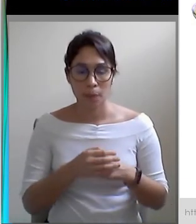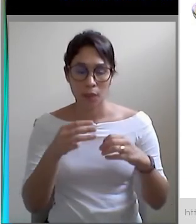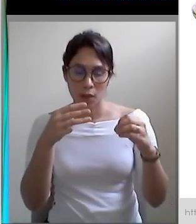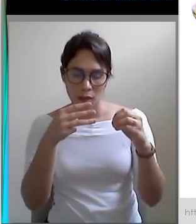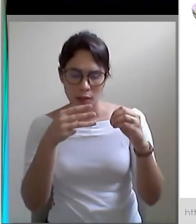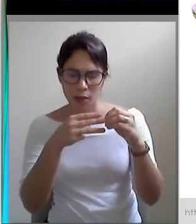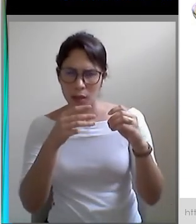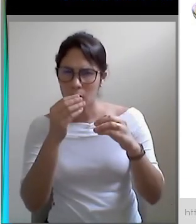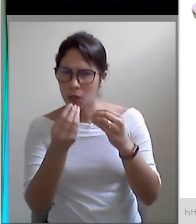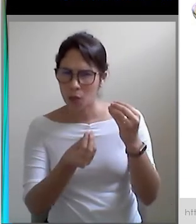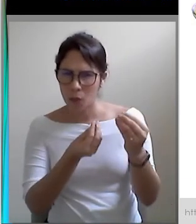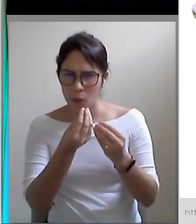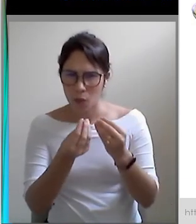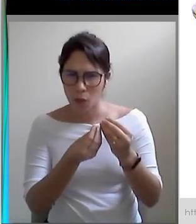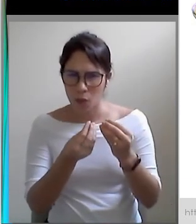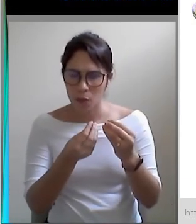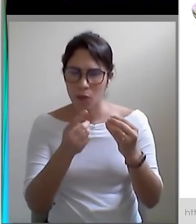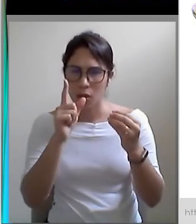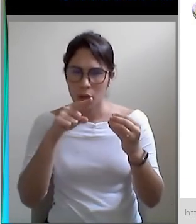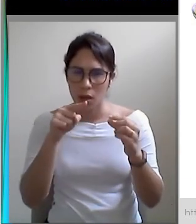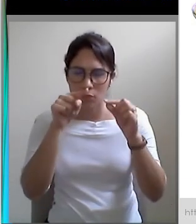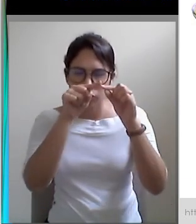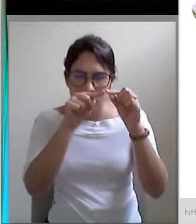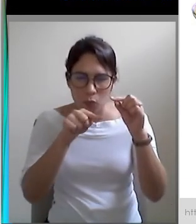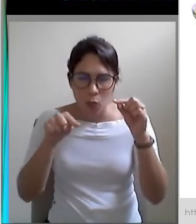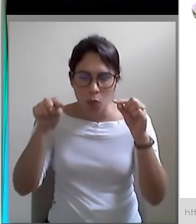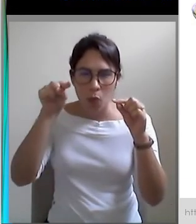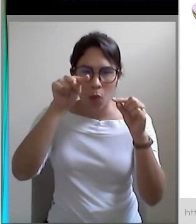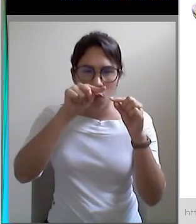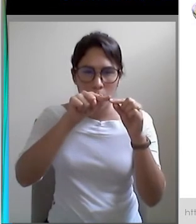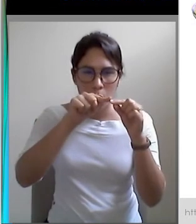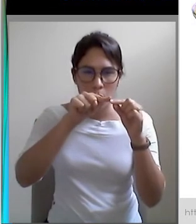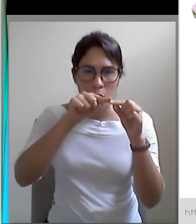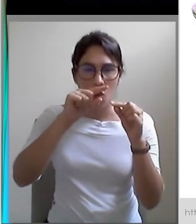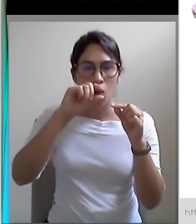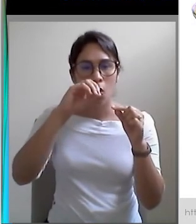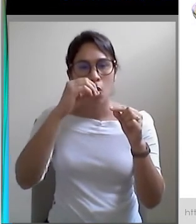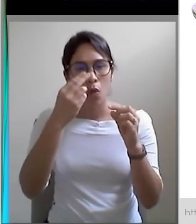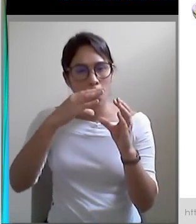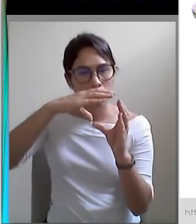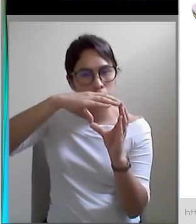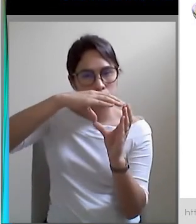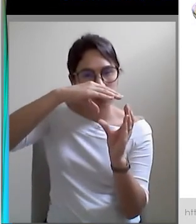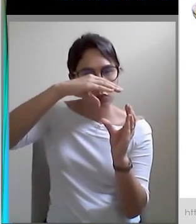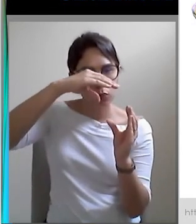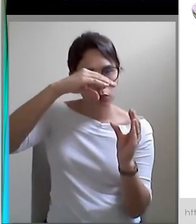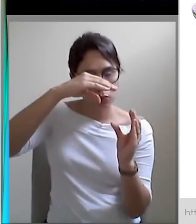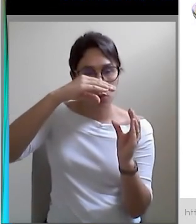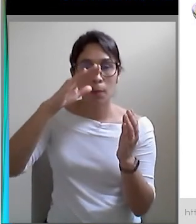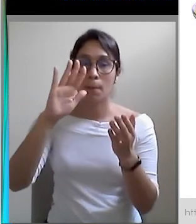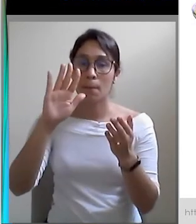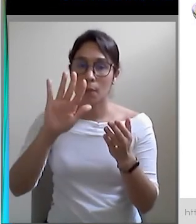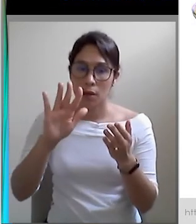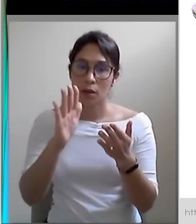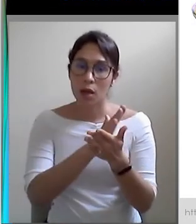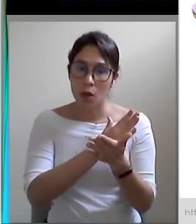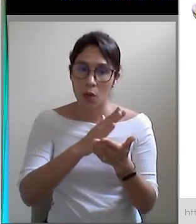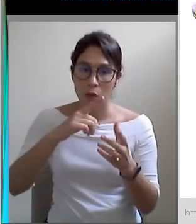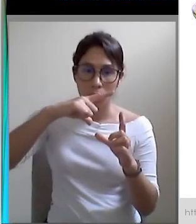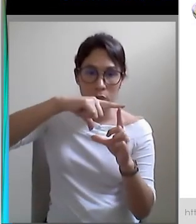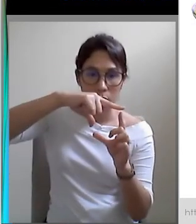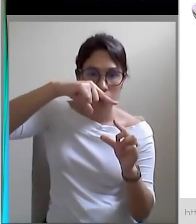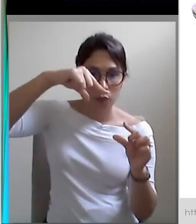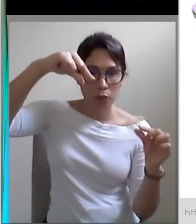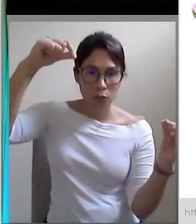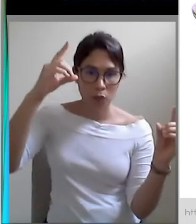Plaquetas geralmente são arredondadas ou ovaladas. Contudo, aparências fusiformes também são